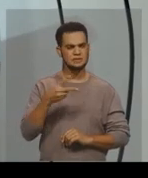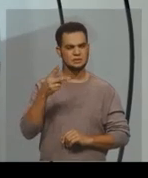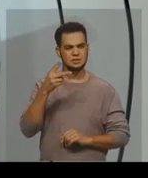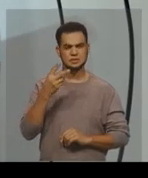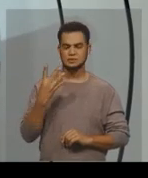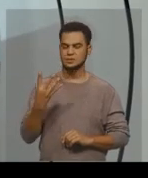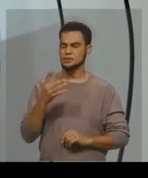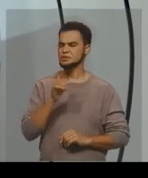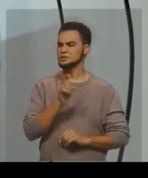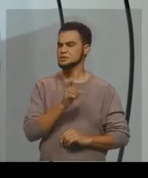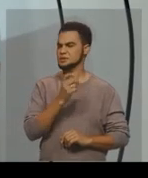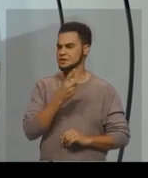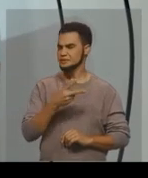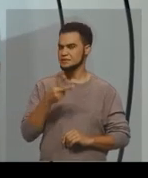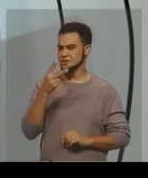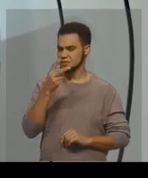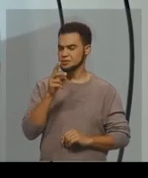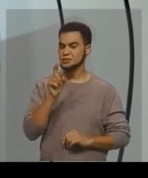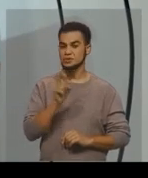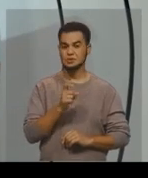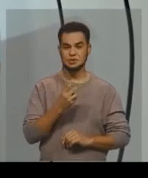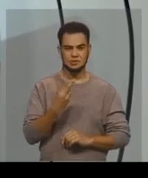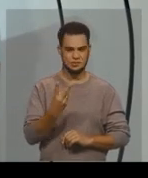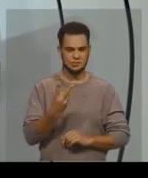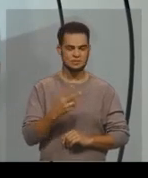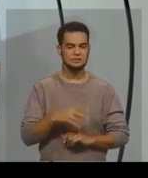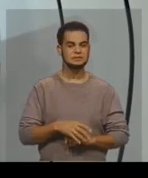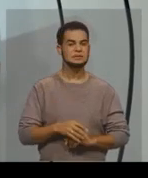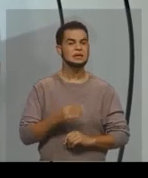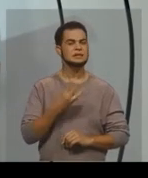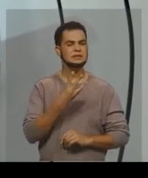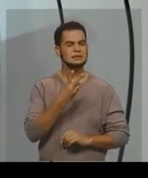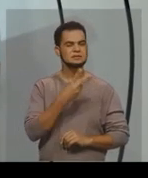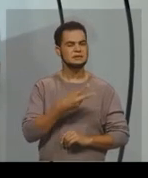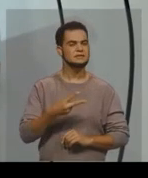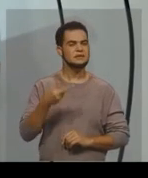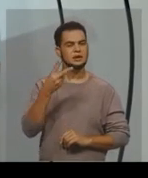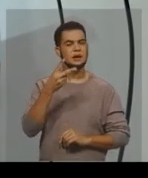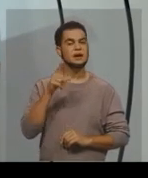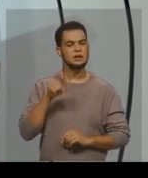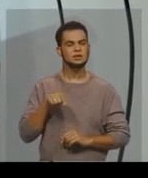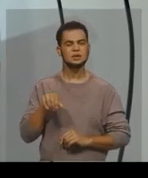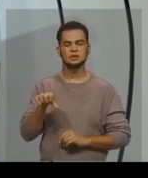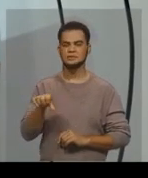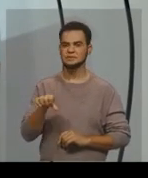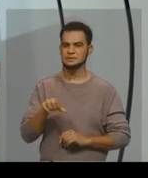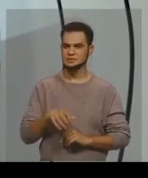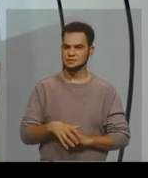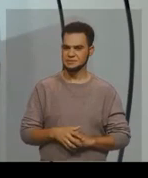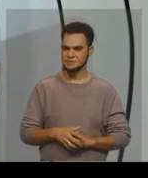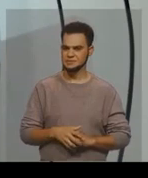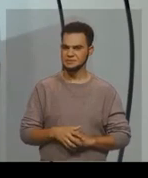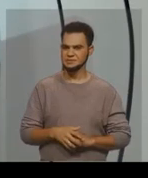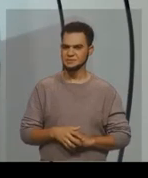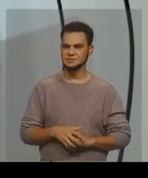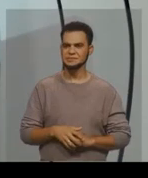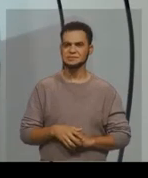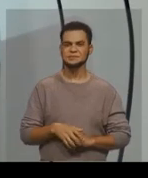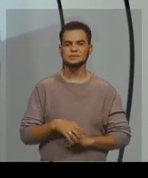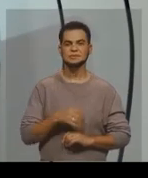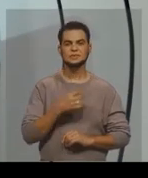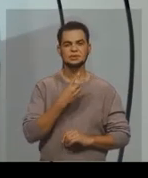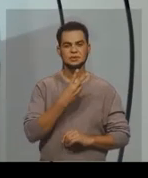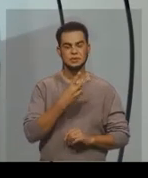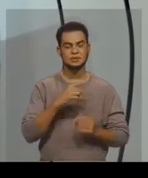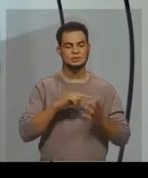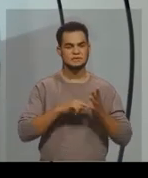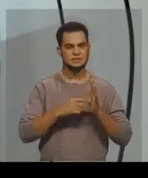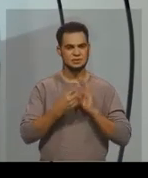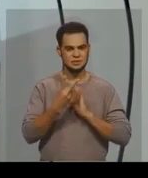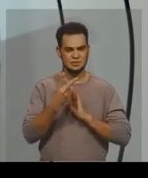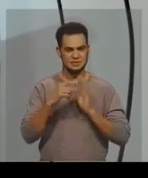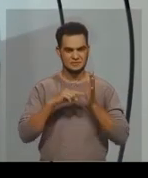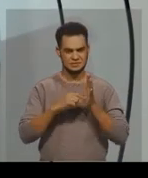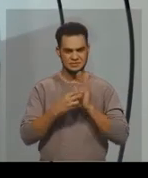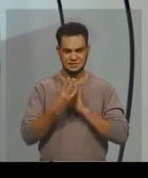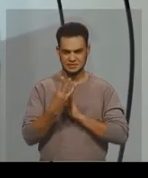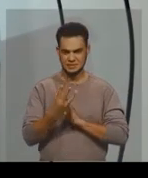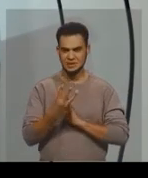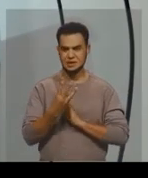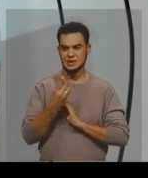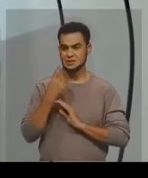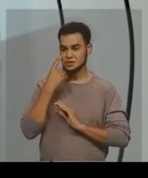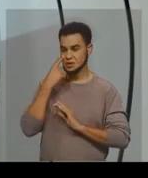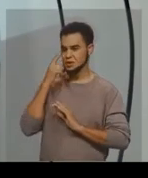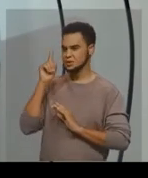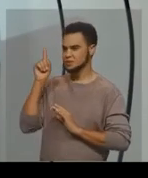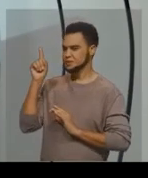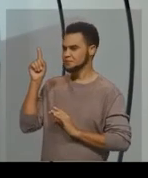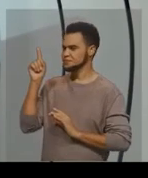elevado a 2 é x2, 3 elevado a 2 é 9, 2 vezes 2 vezes 3, 2 vezes 2, 4